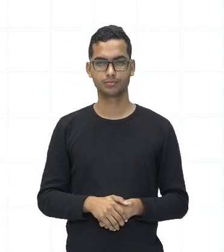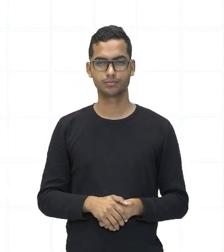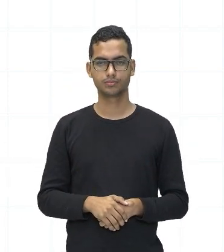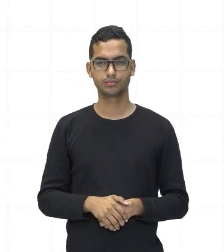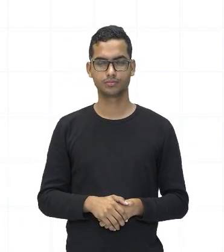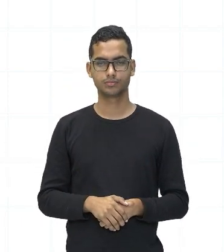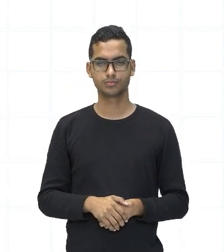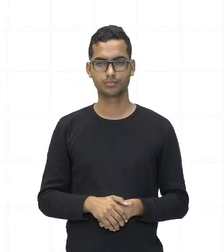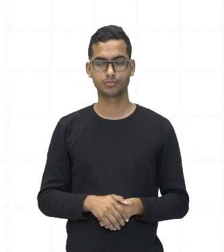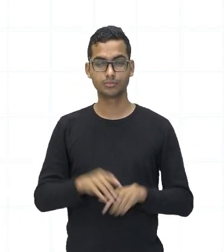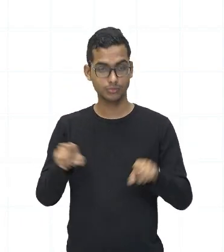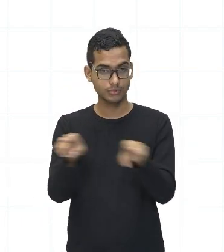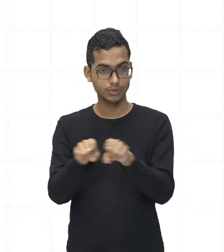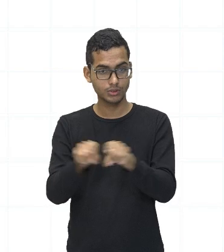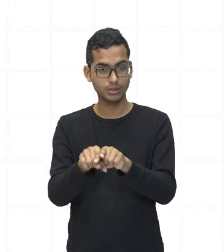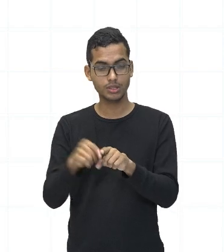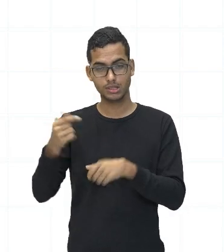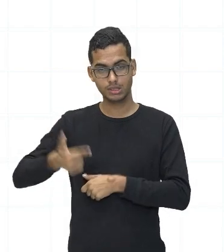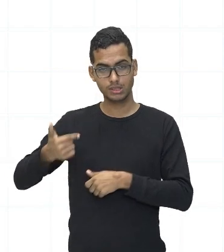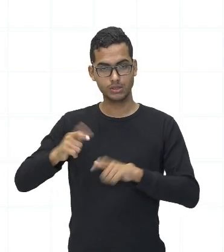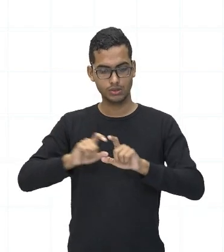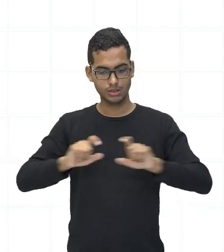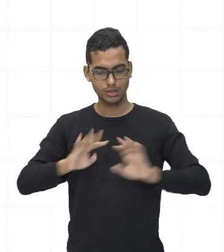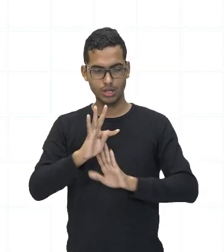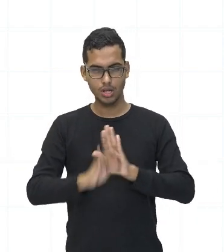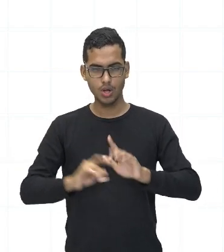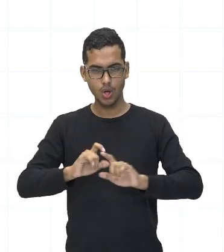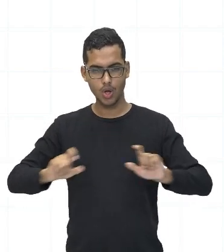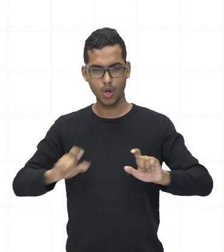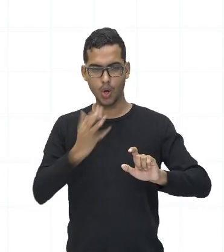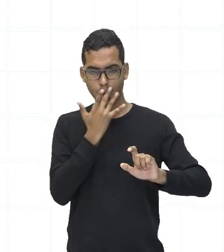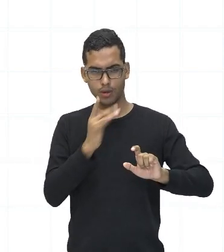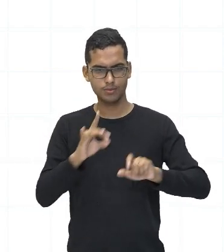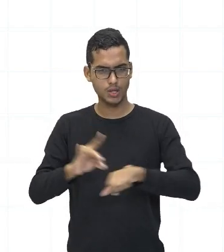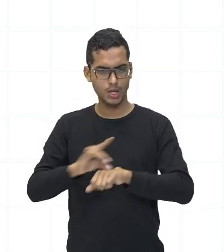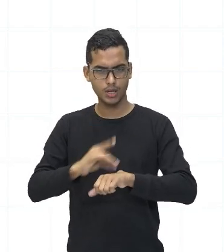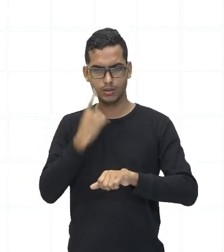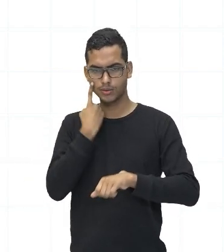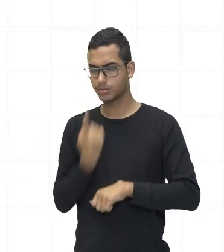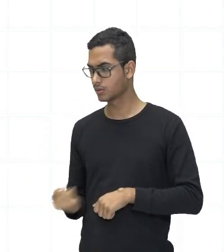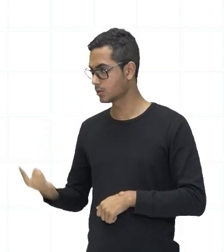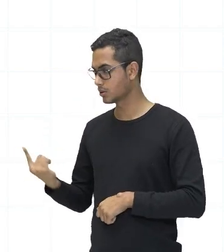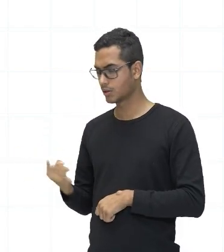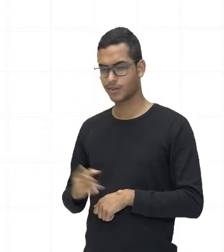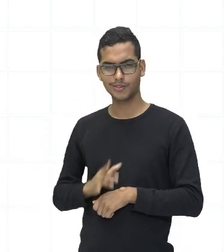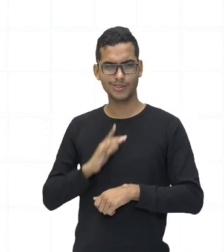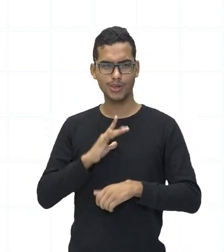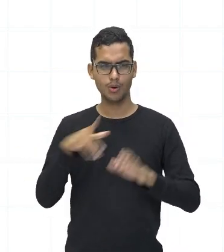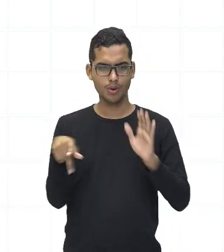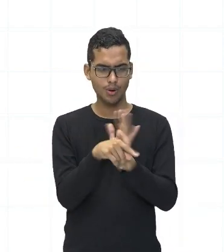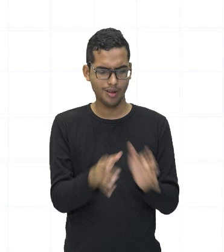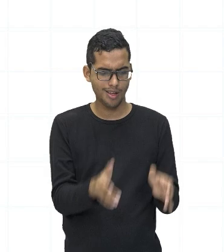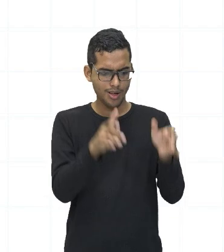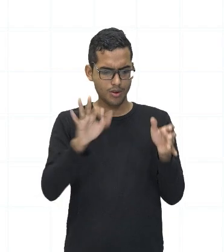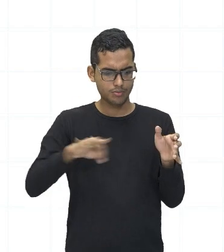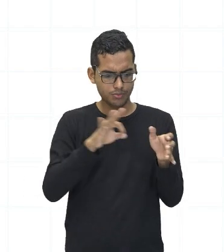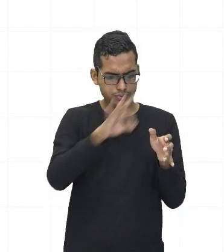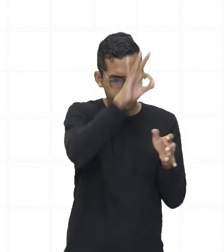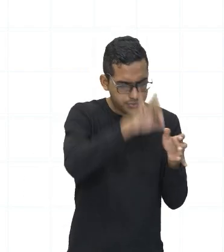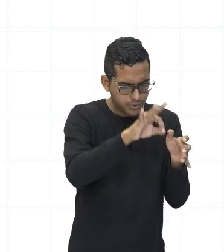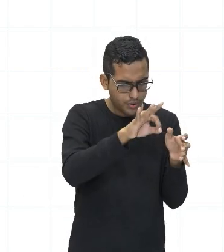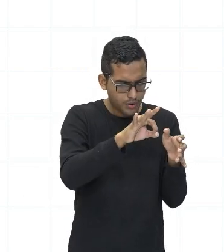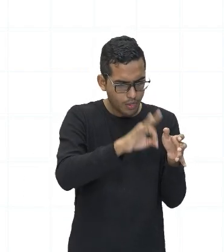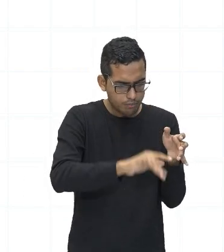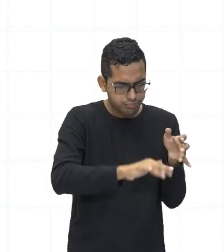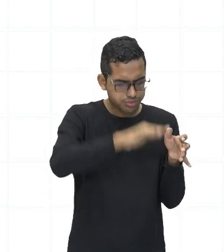elementos. Nessa segunda parte do texto, essa parte menor, que diz o mosquito não enche, vamos observar aí que